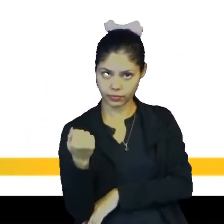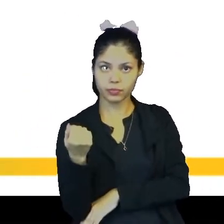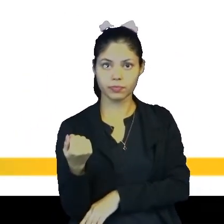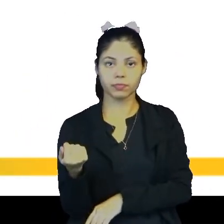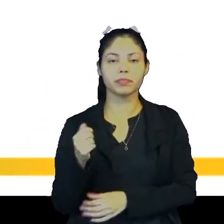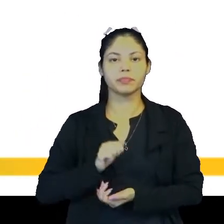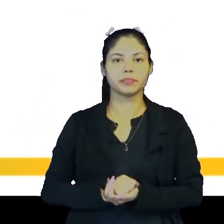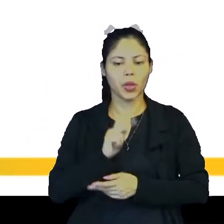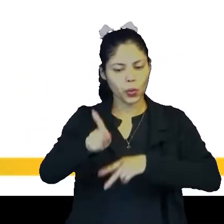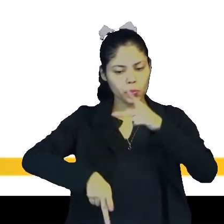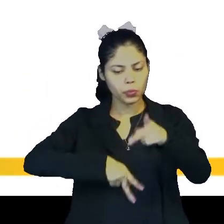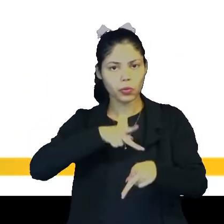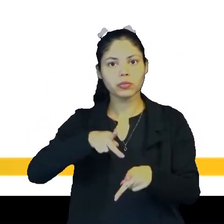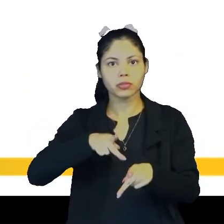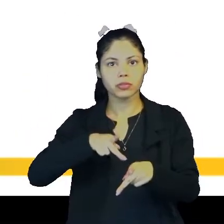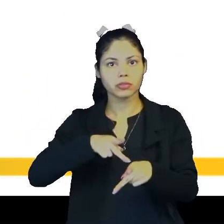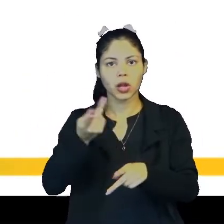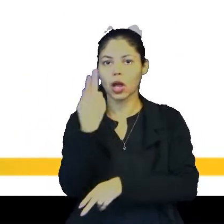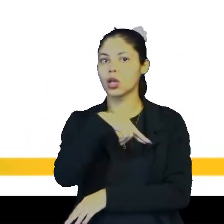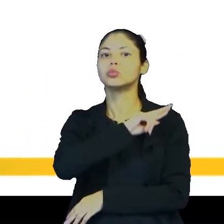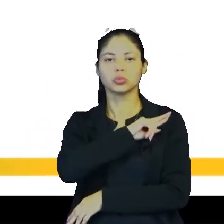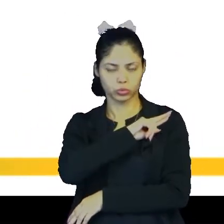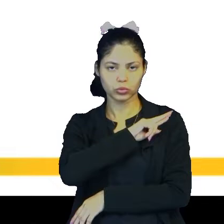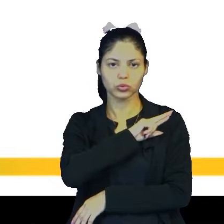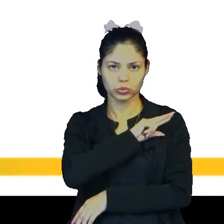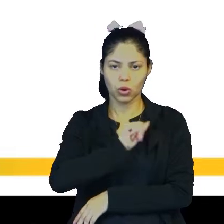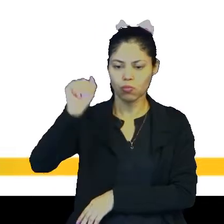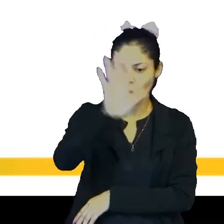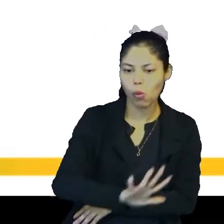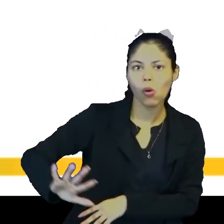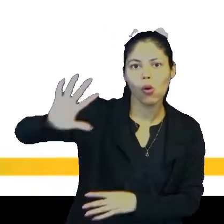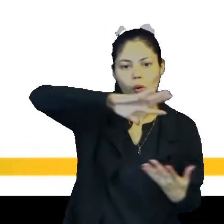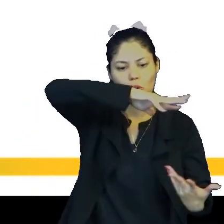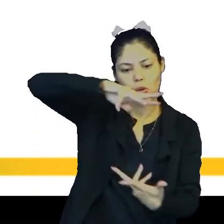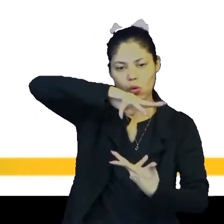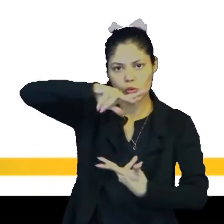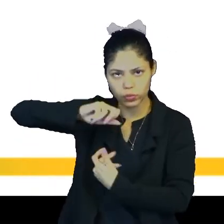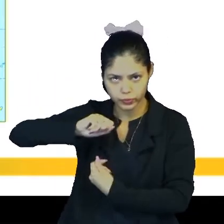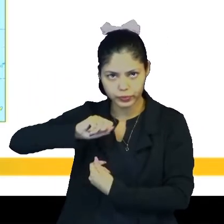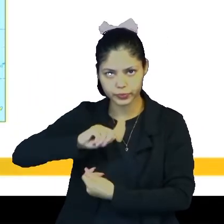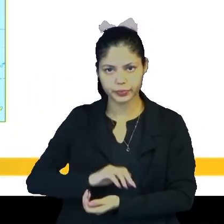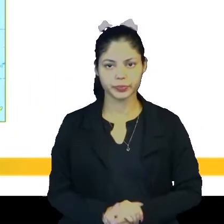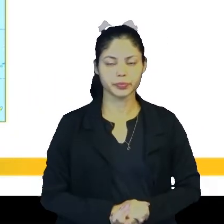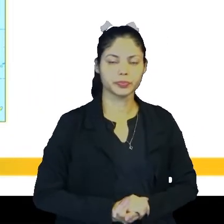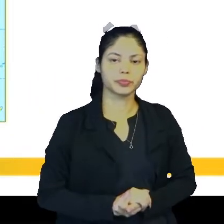e teria povoado, ou seja, teria sido responsável pelo povoamento de todo o planeta.